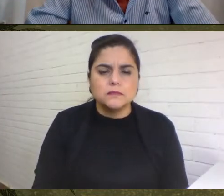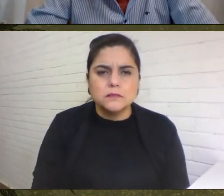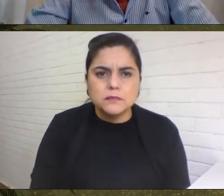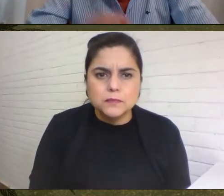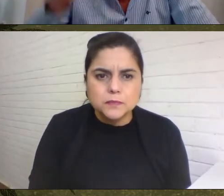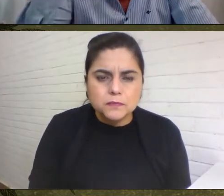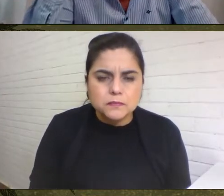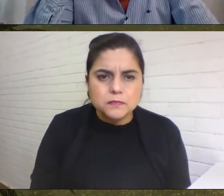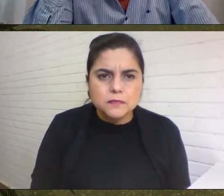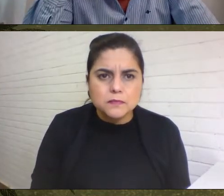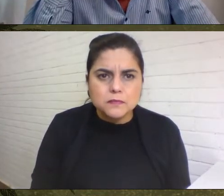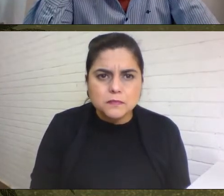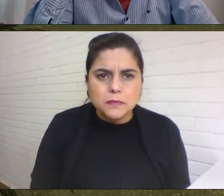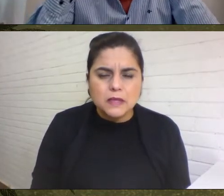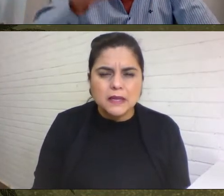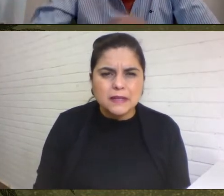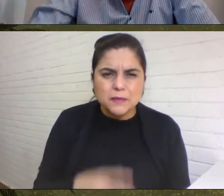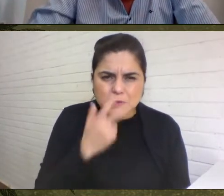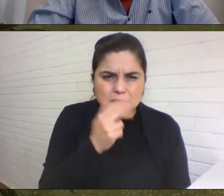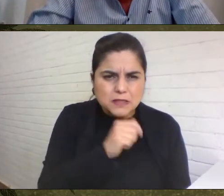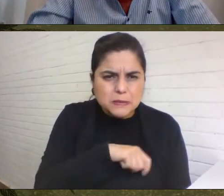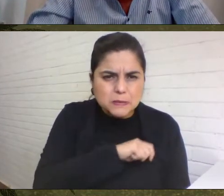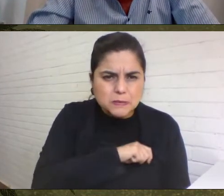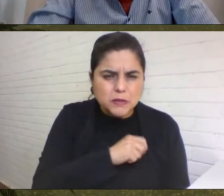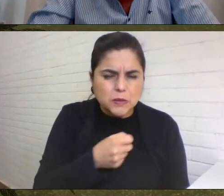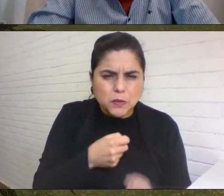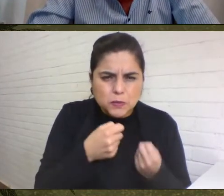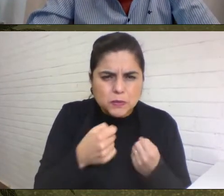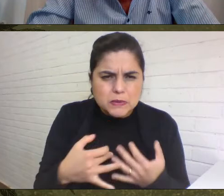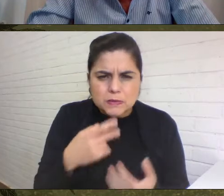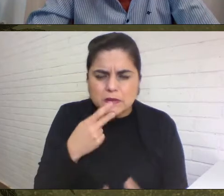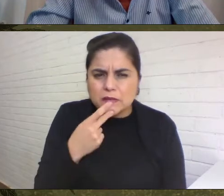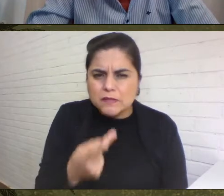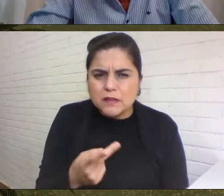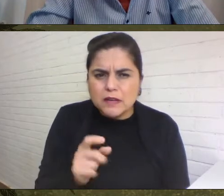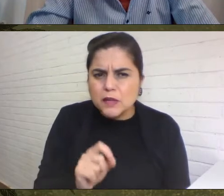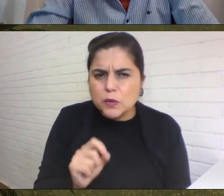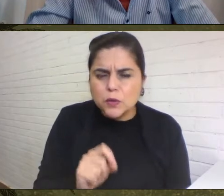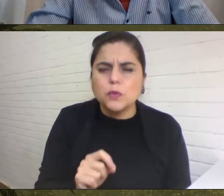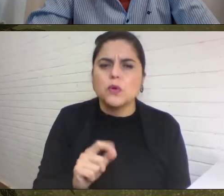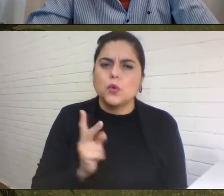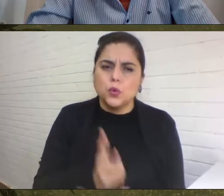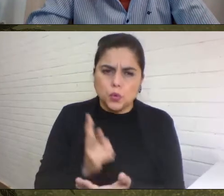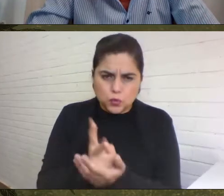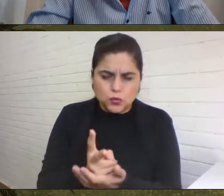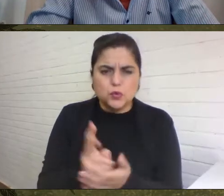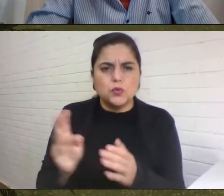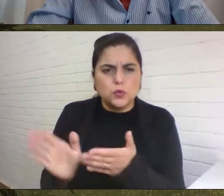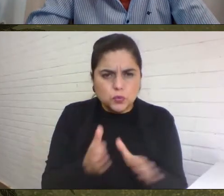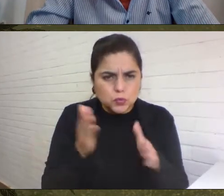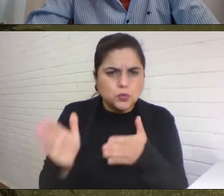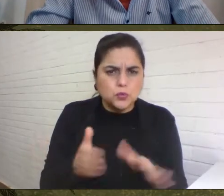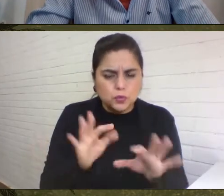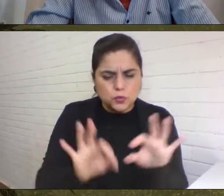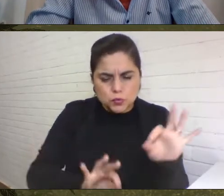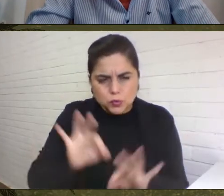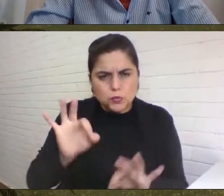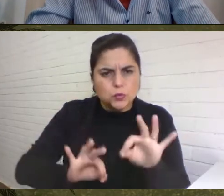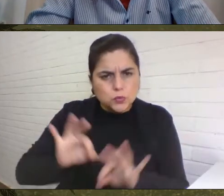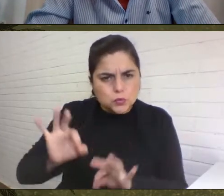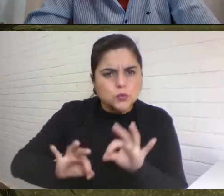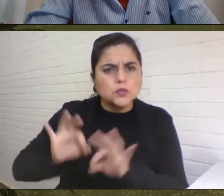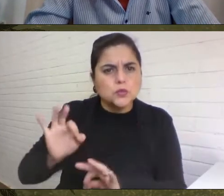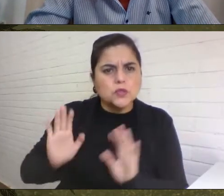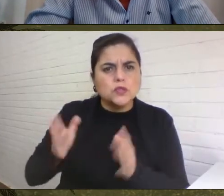em espanhol, está em produção estão em produção